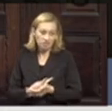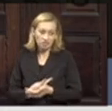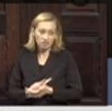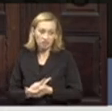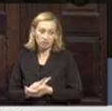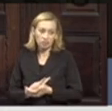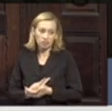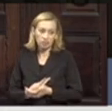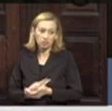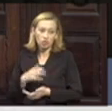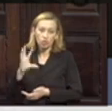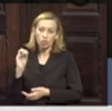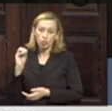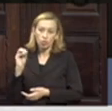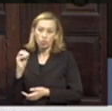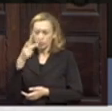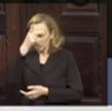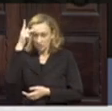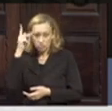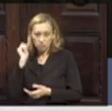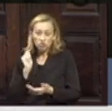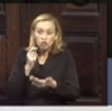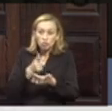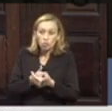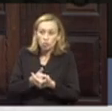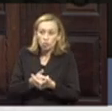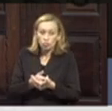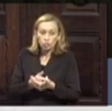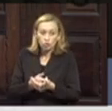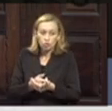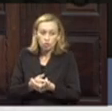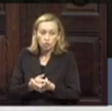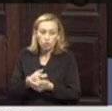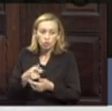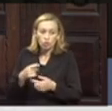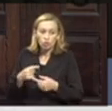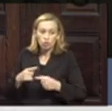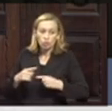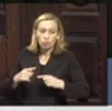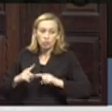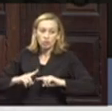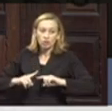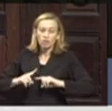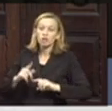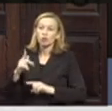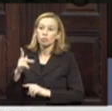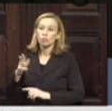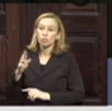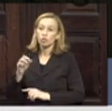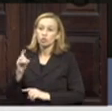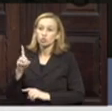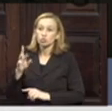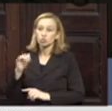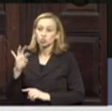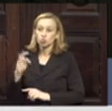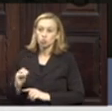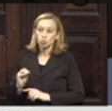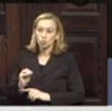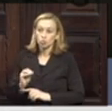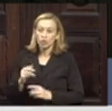litros comercializados no Estado do Rio de Janeiro e da outras providências. Senhor presidente, esse projeto de lei da